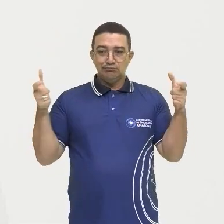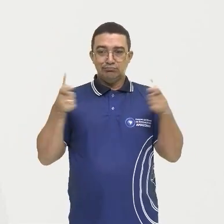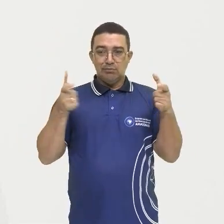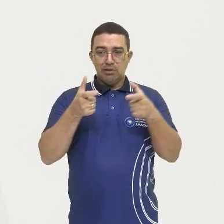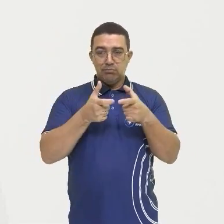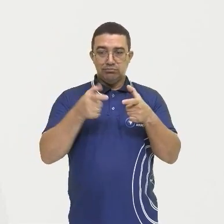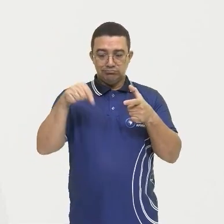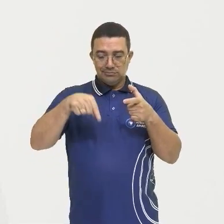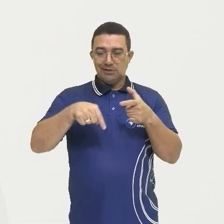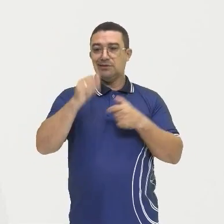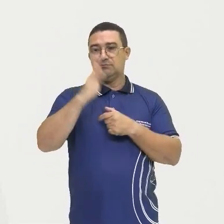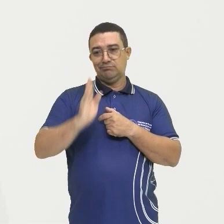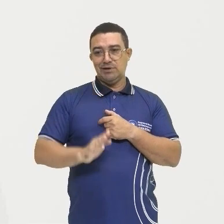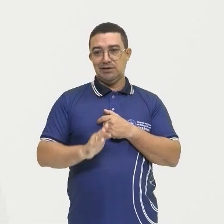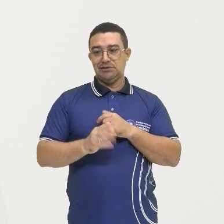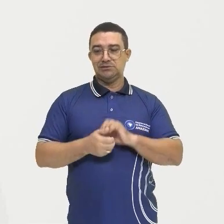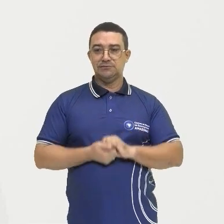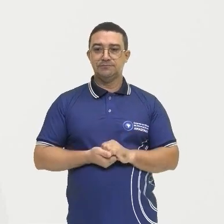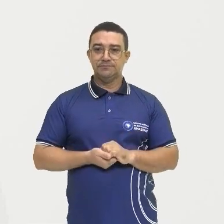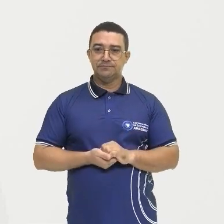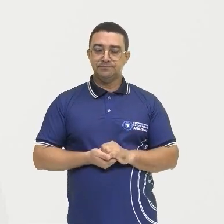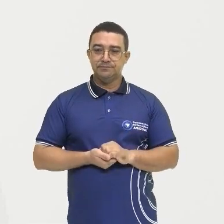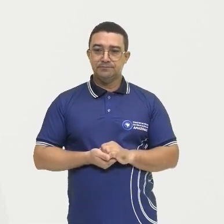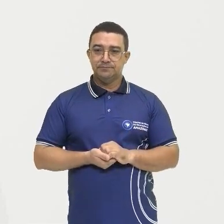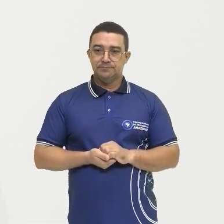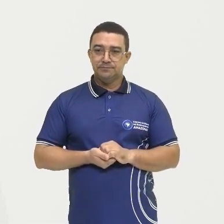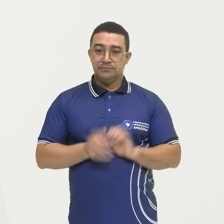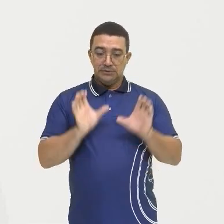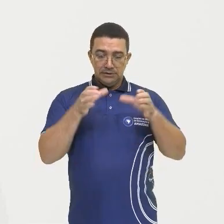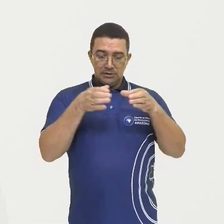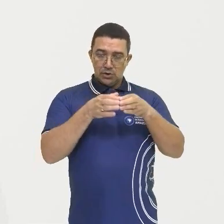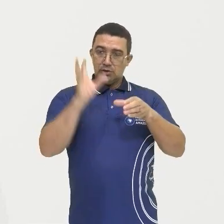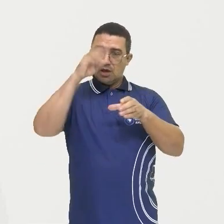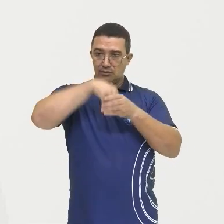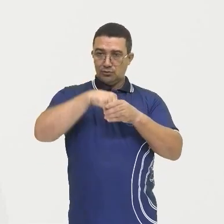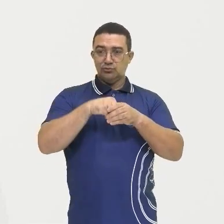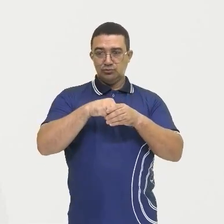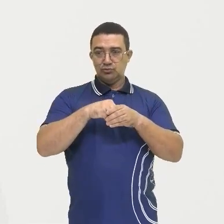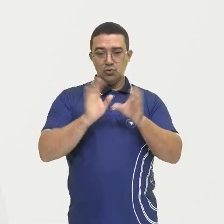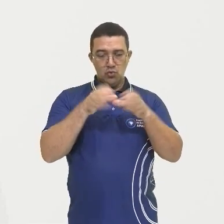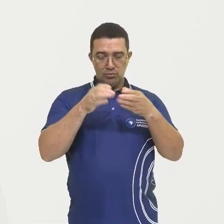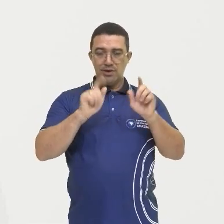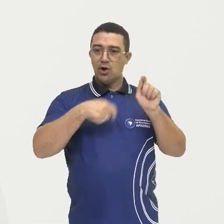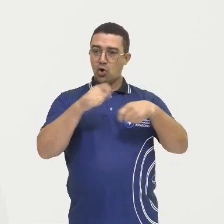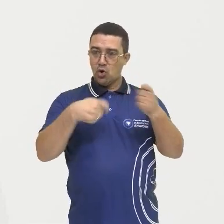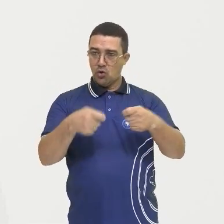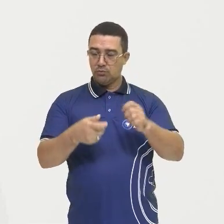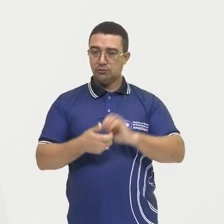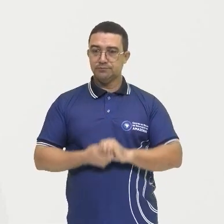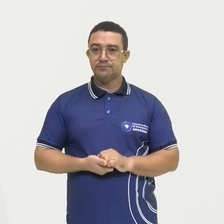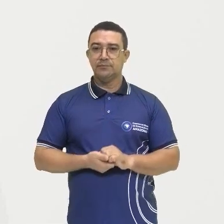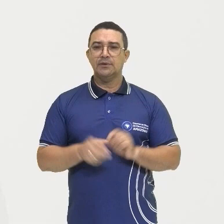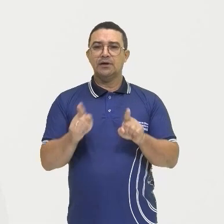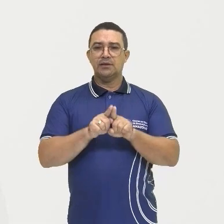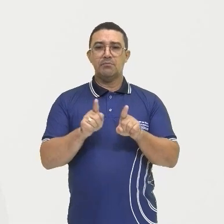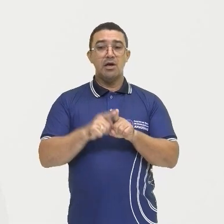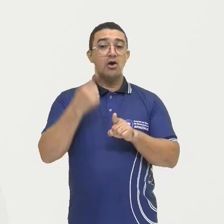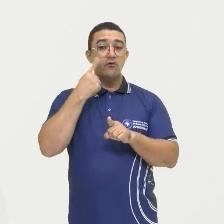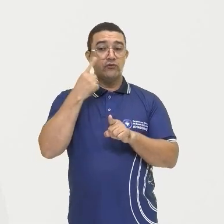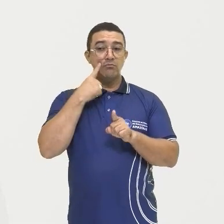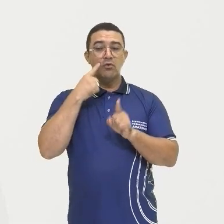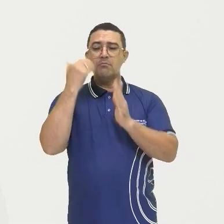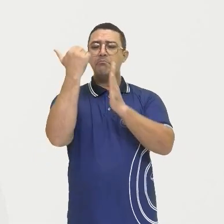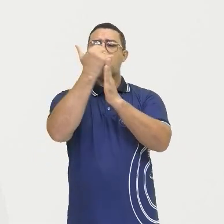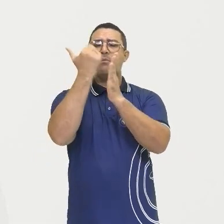no país menos competitivo dentro do bloco econômico. E, por fim, nós vimos quais são os principais